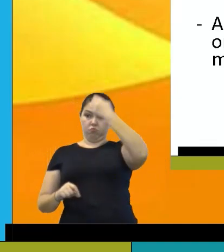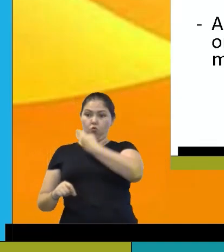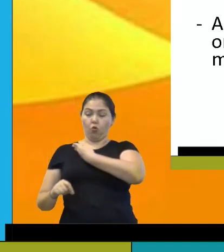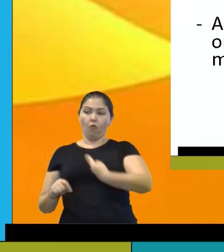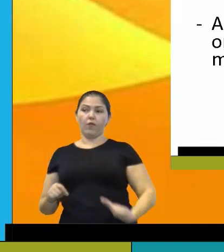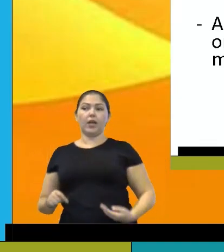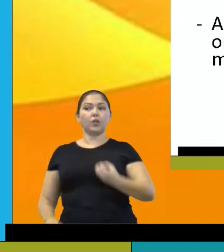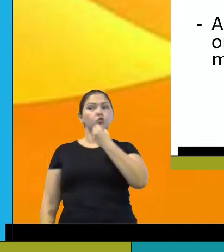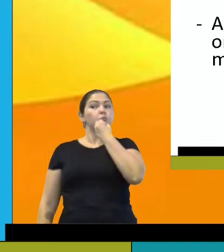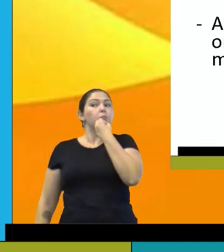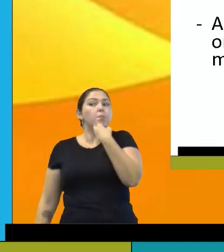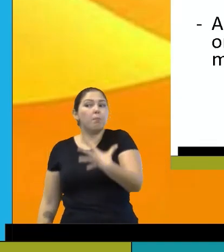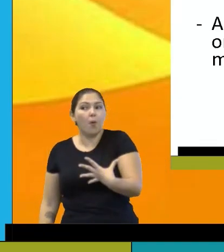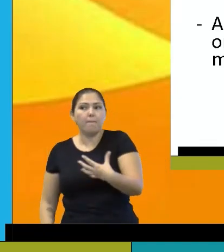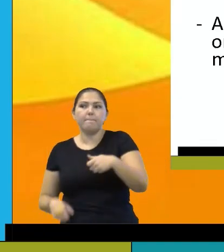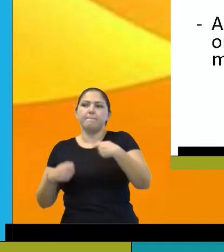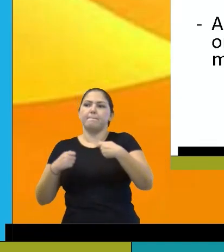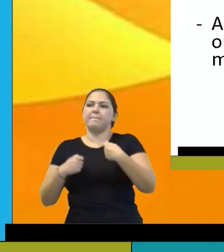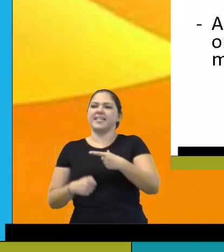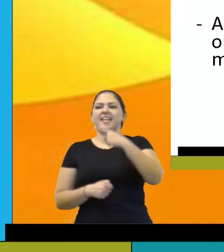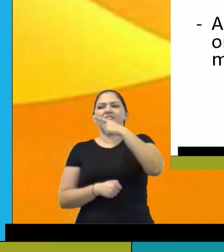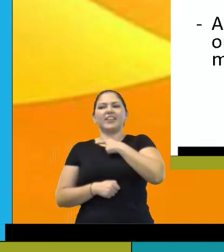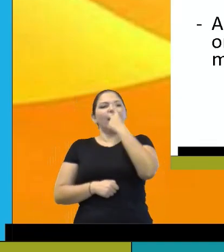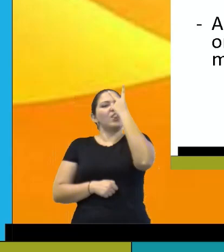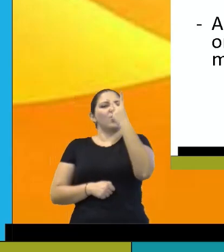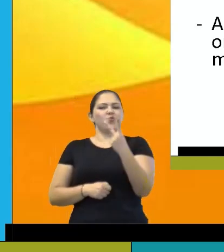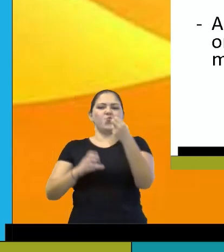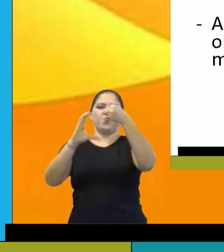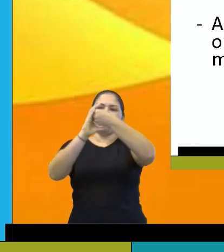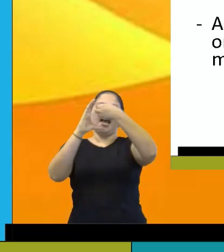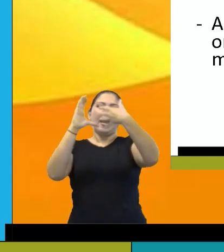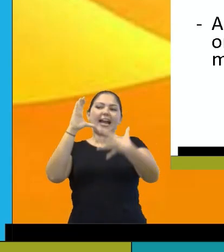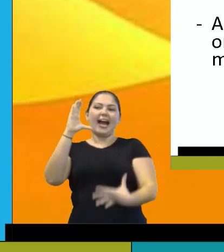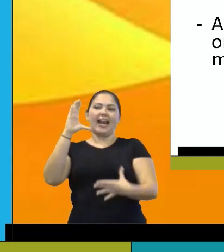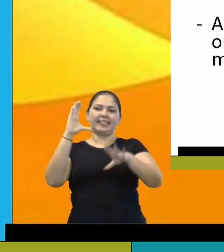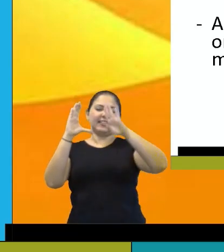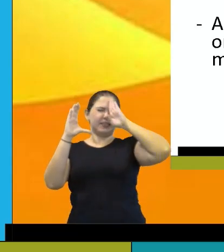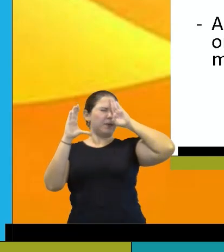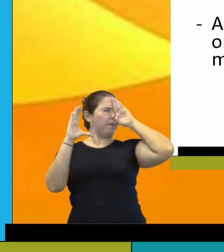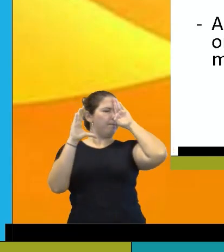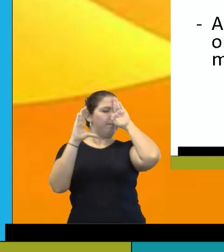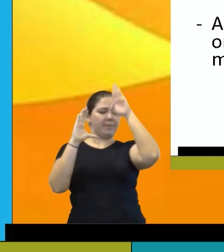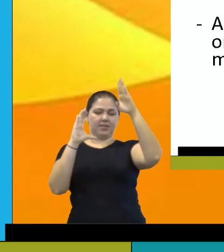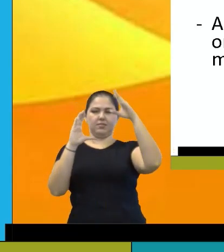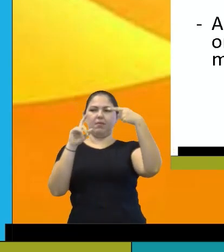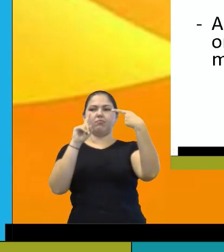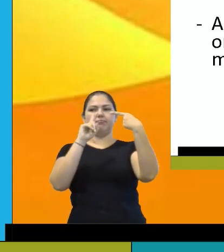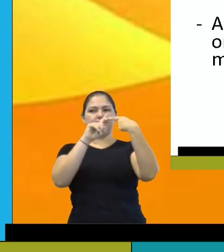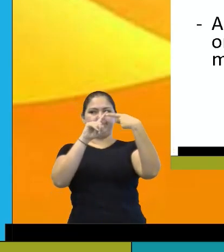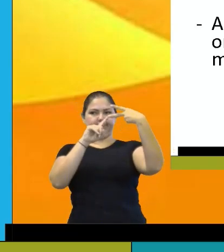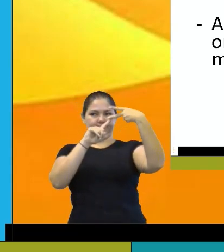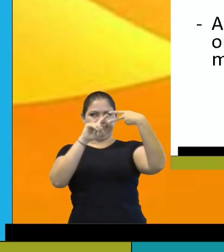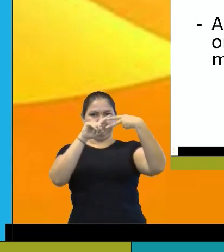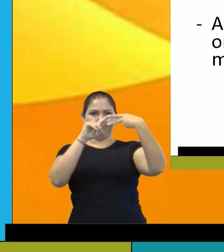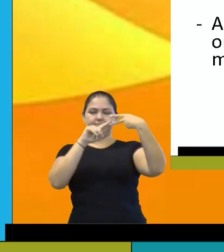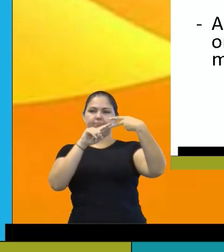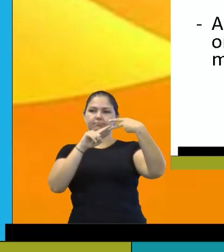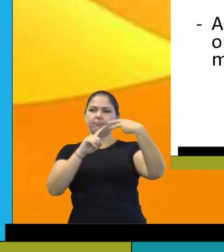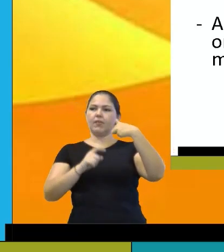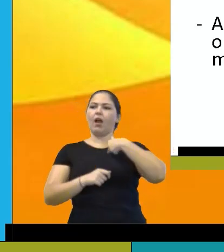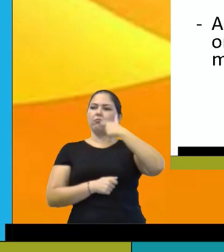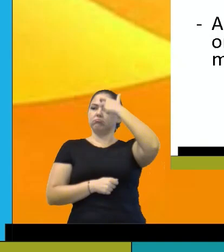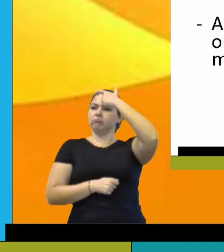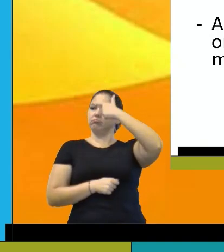ser dotado de duas características fundamentais. Para ser um bom governante,